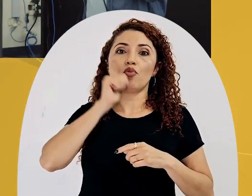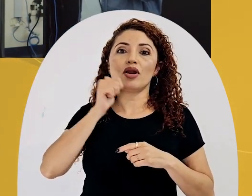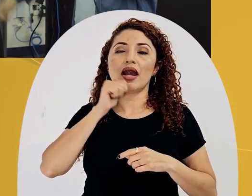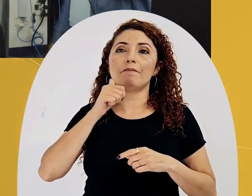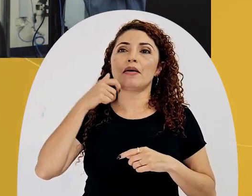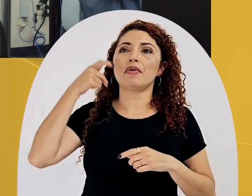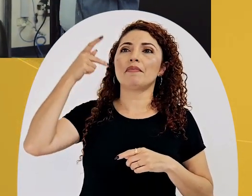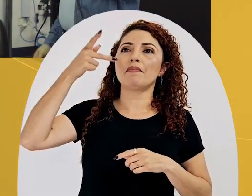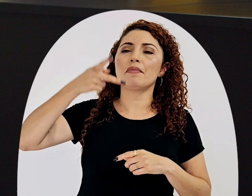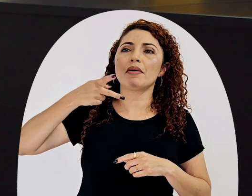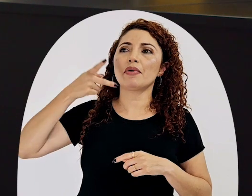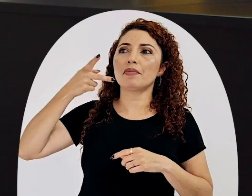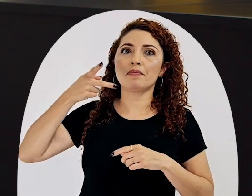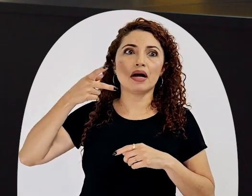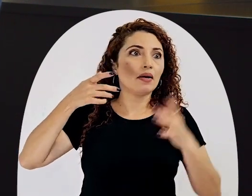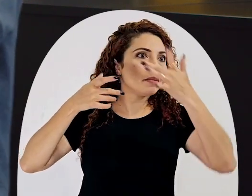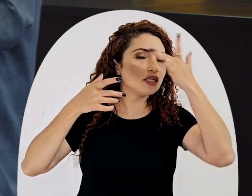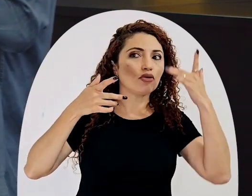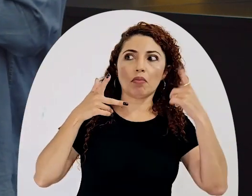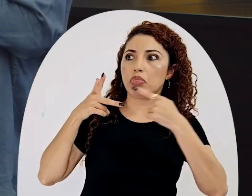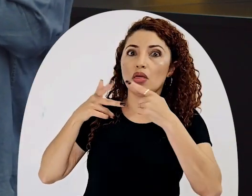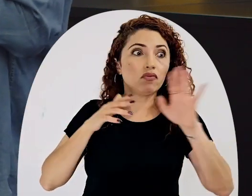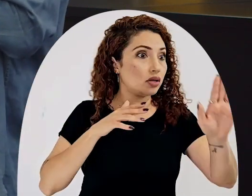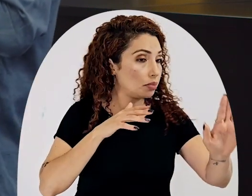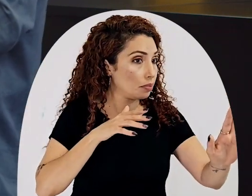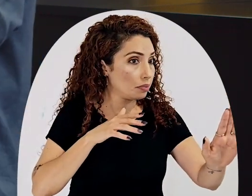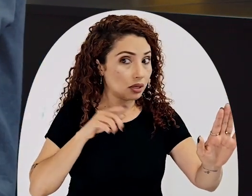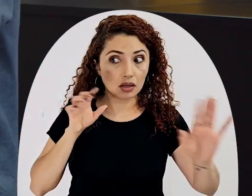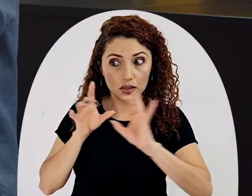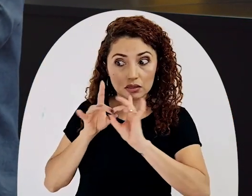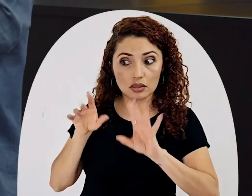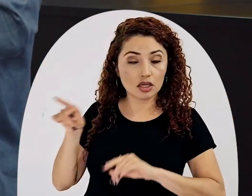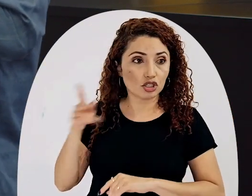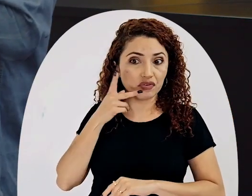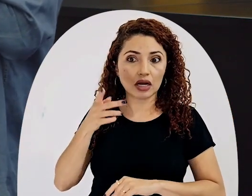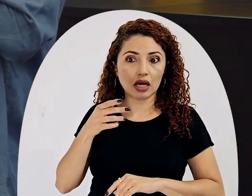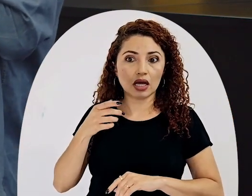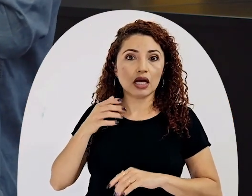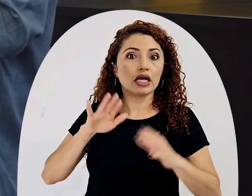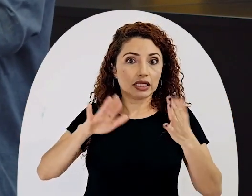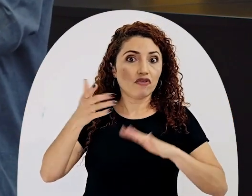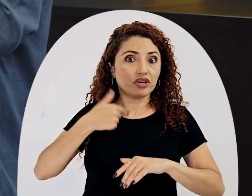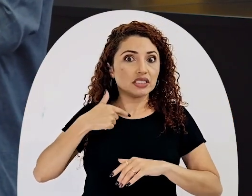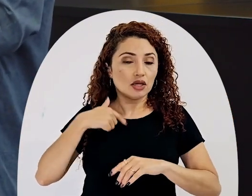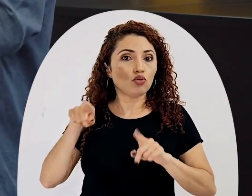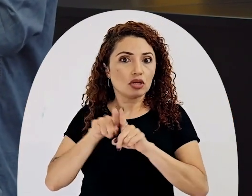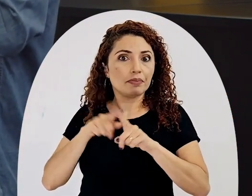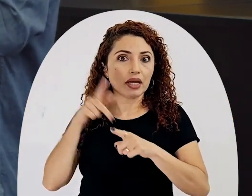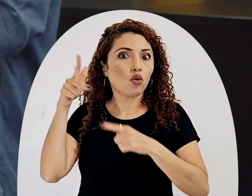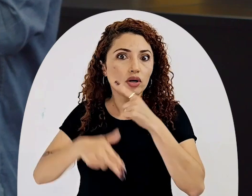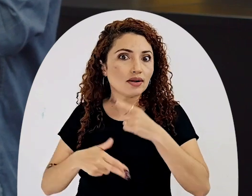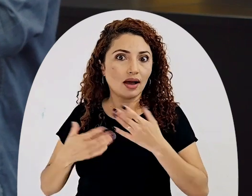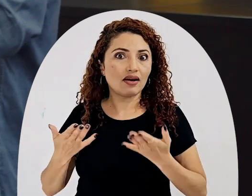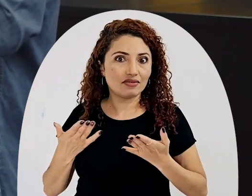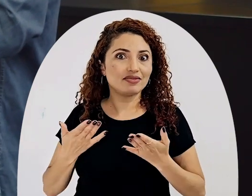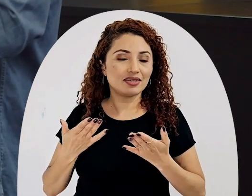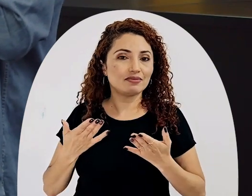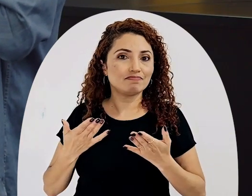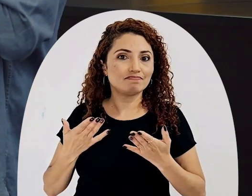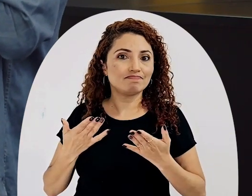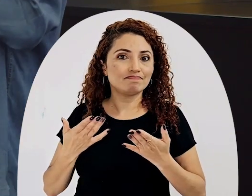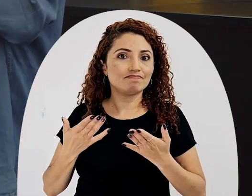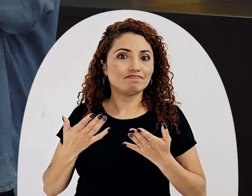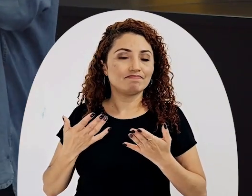ela falar. Às vezes até eu interrompia antes, porque era um costume, eu me via como homem, mas eu era visto como um homem